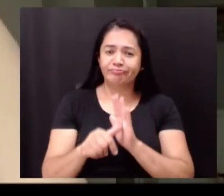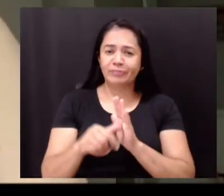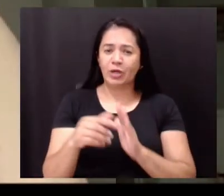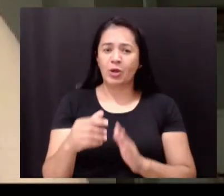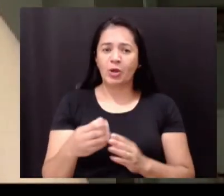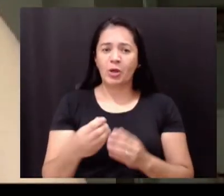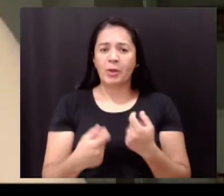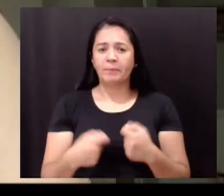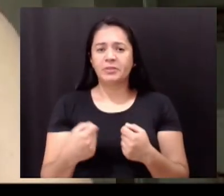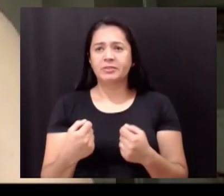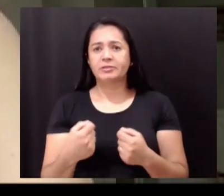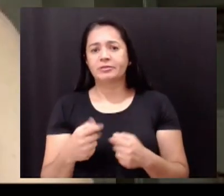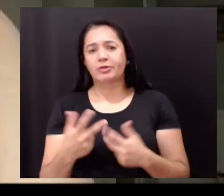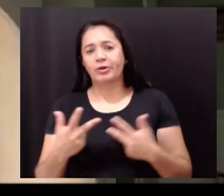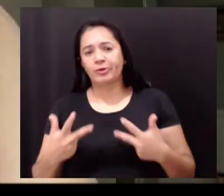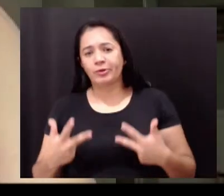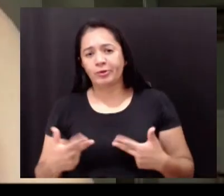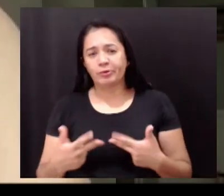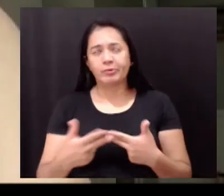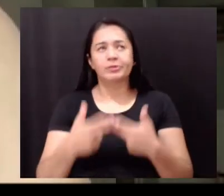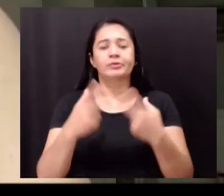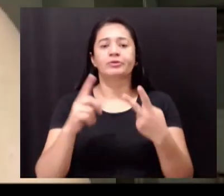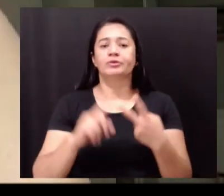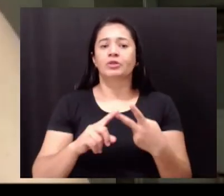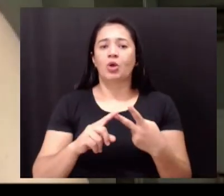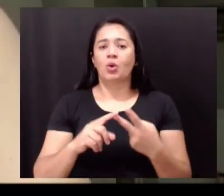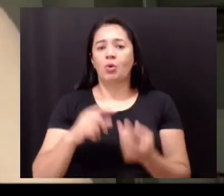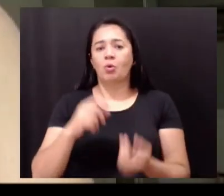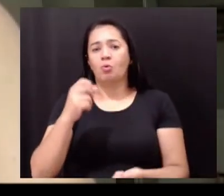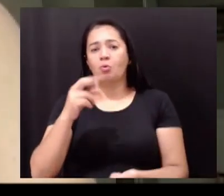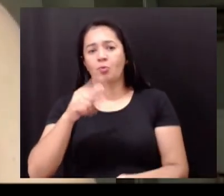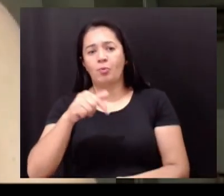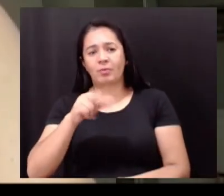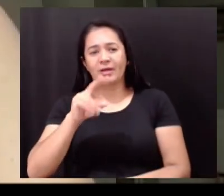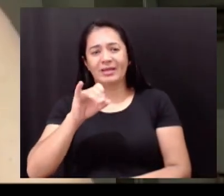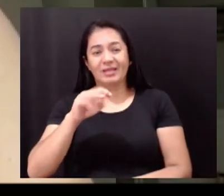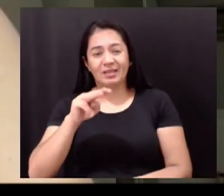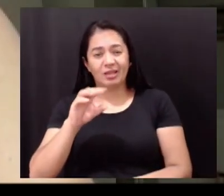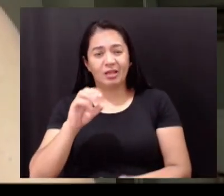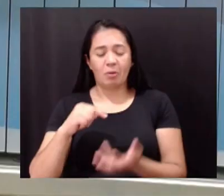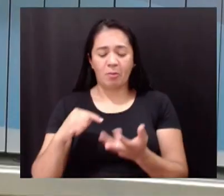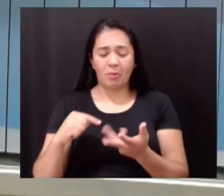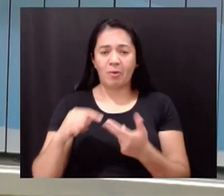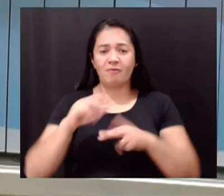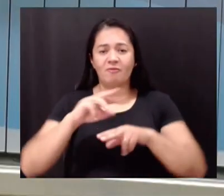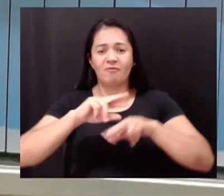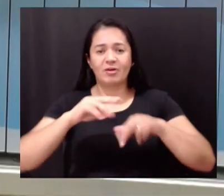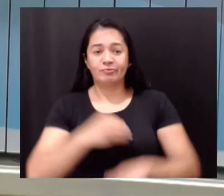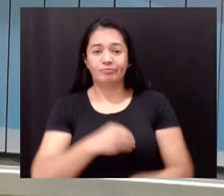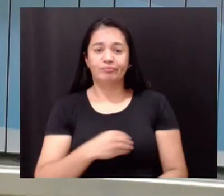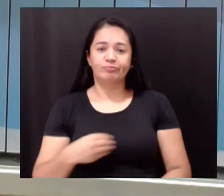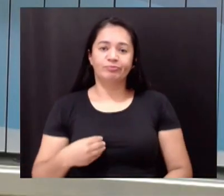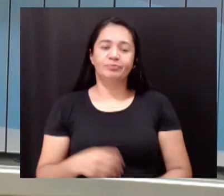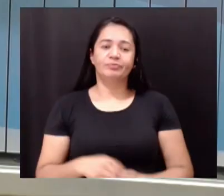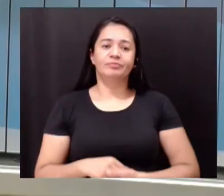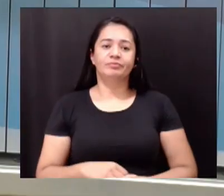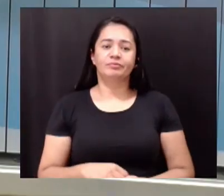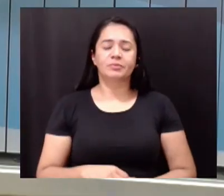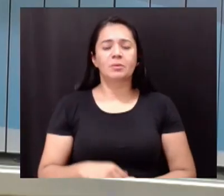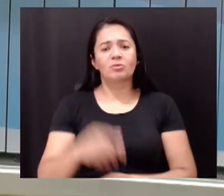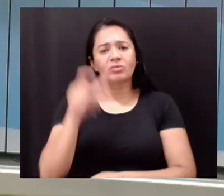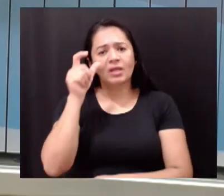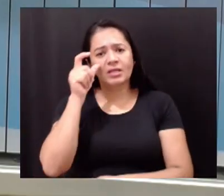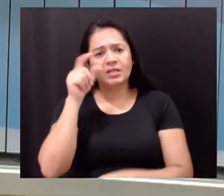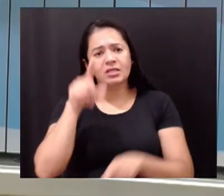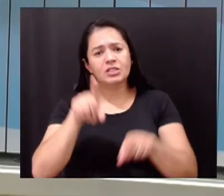uma cirurgia, ou uma quimioterapia, ou uma radioterapia lá na frente. Interessante também, né, a gente reforçar que o HPV,